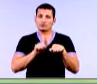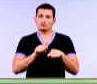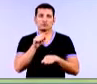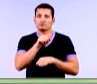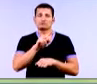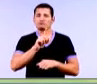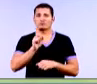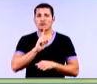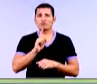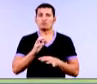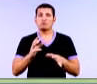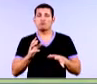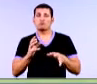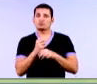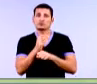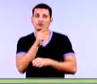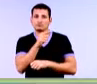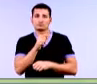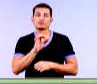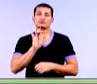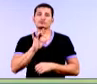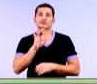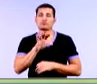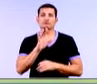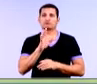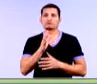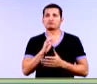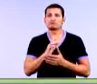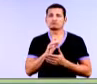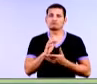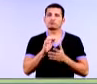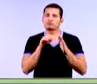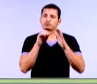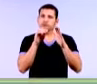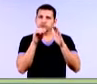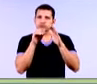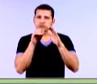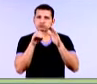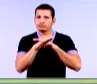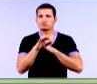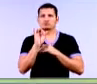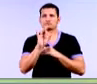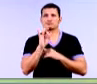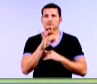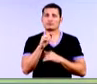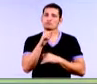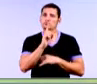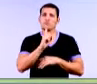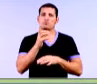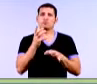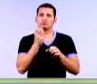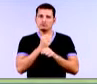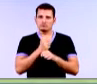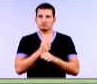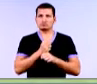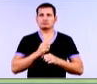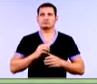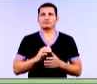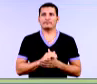vai constar como registro. Tudo isso aqui é só registro, mas ele não vai ser processado, ou vai ser processado